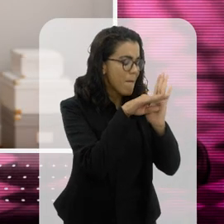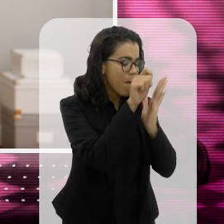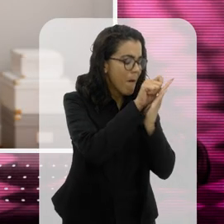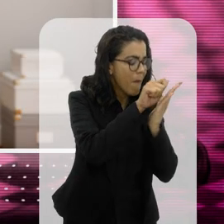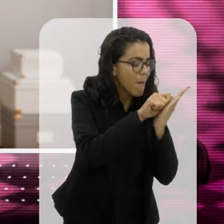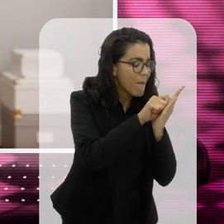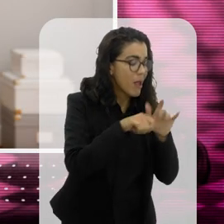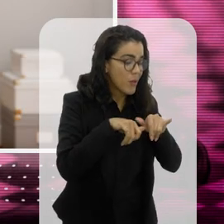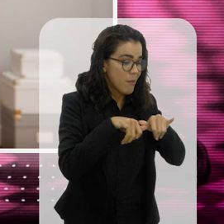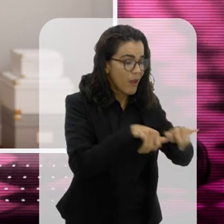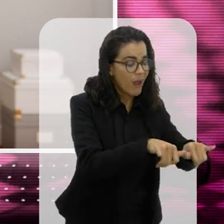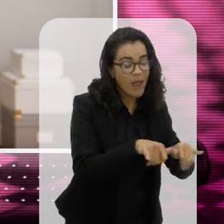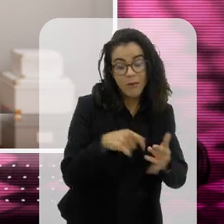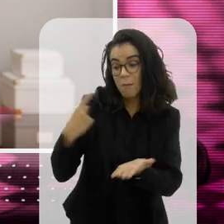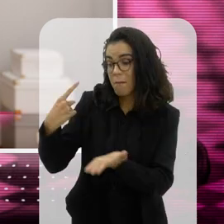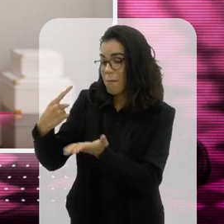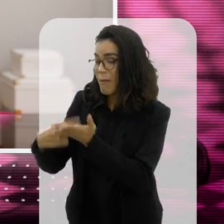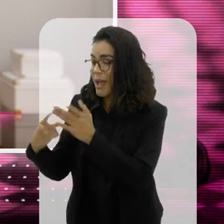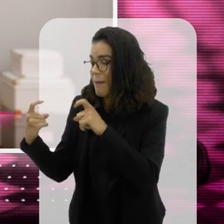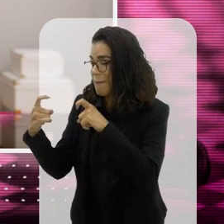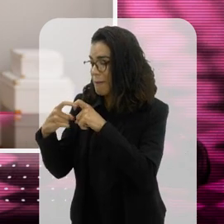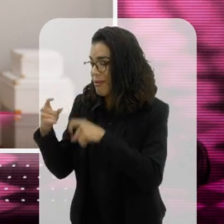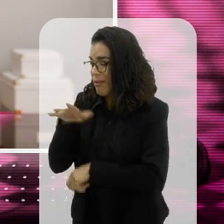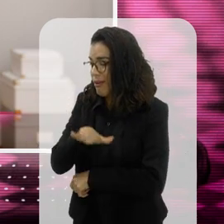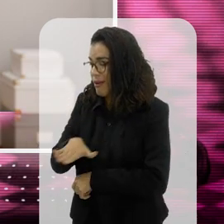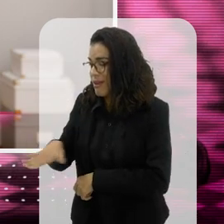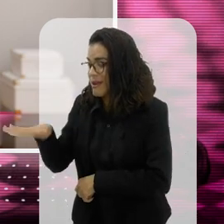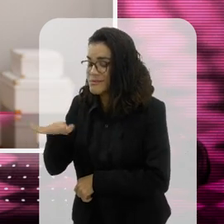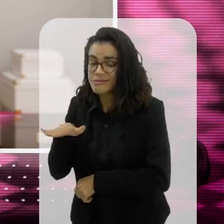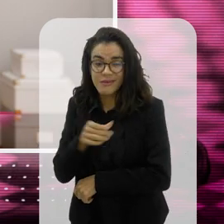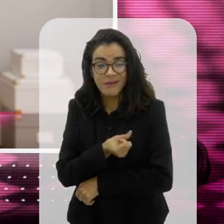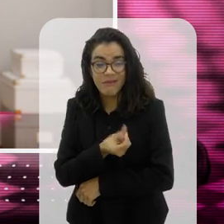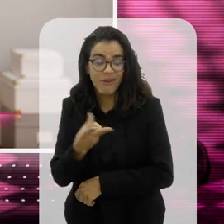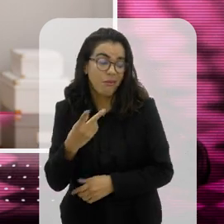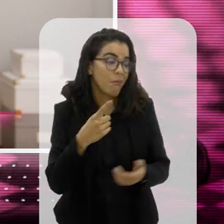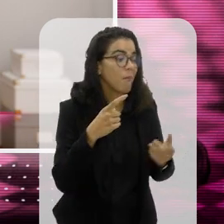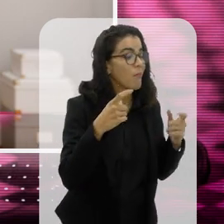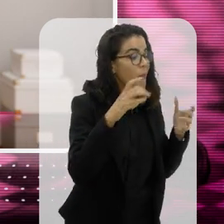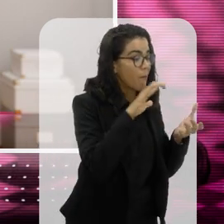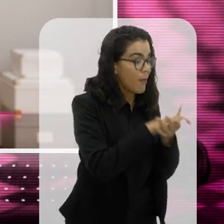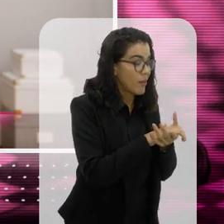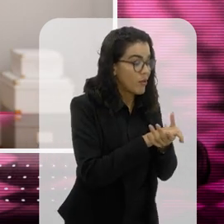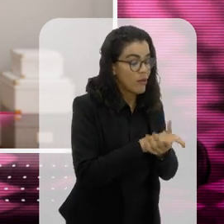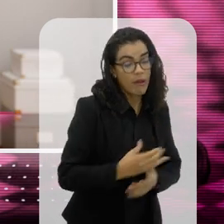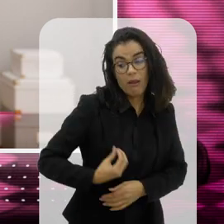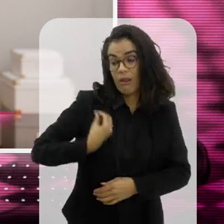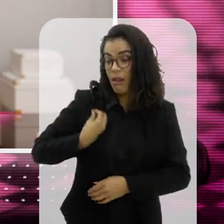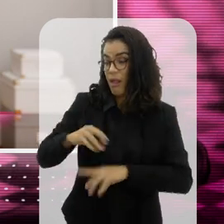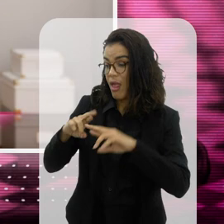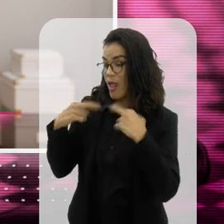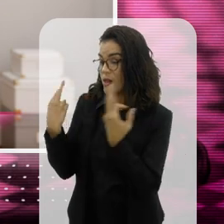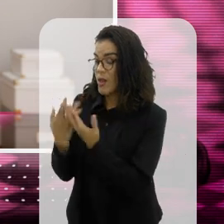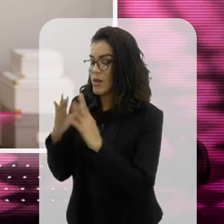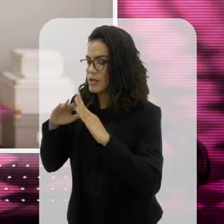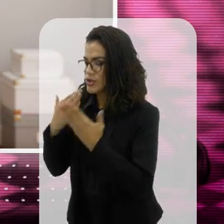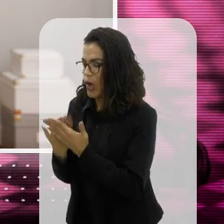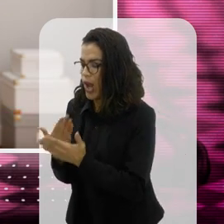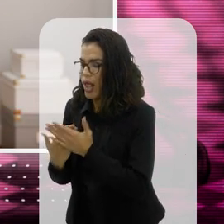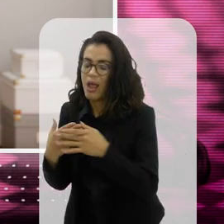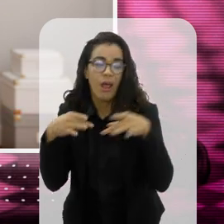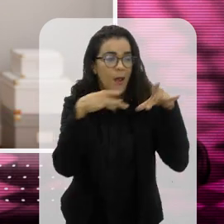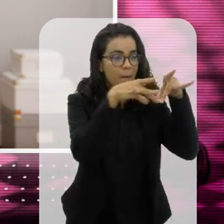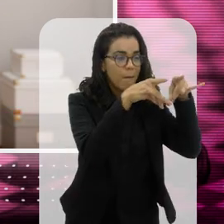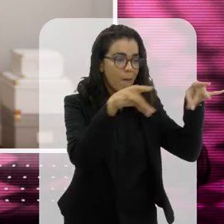fazer a lista de compras do mercado, marcar a consulta das crianças e muitas vezes do marido, comparecer à reunião da